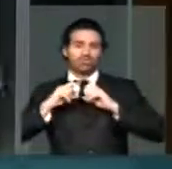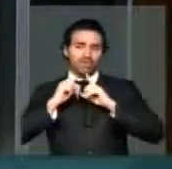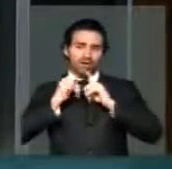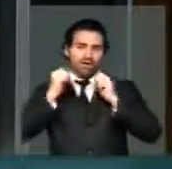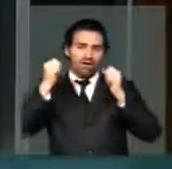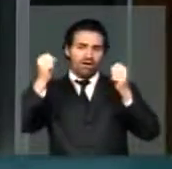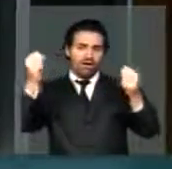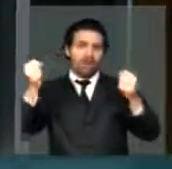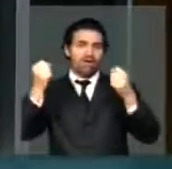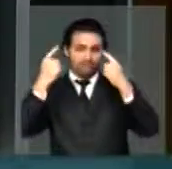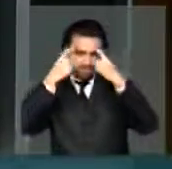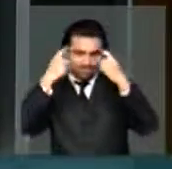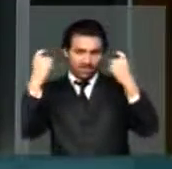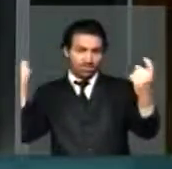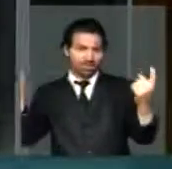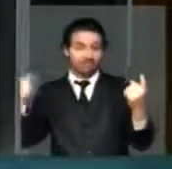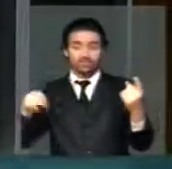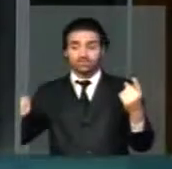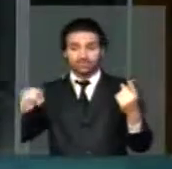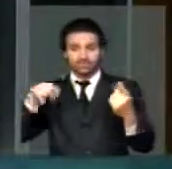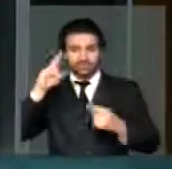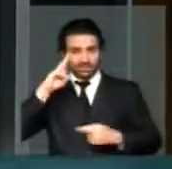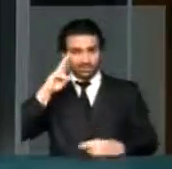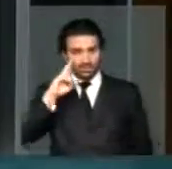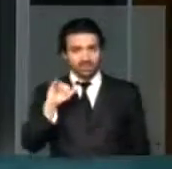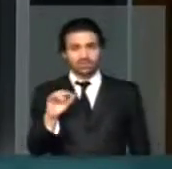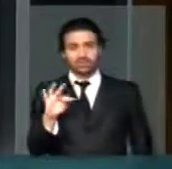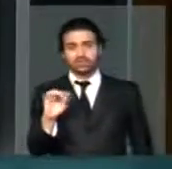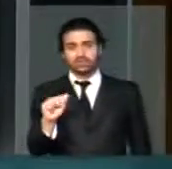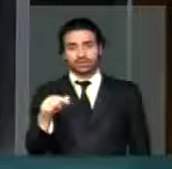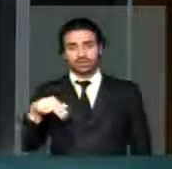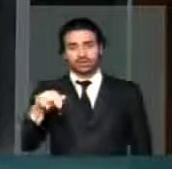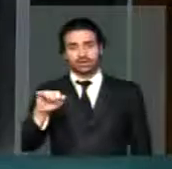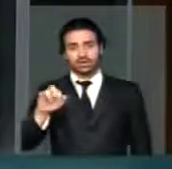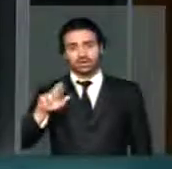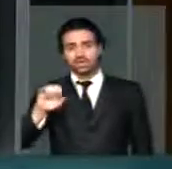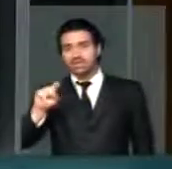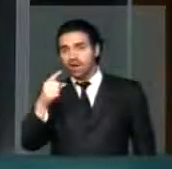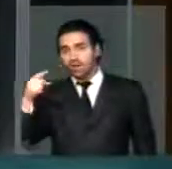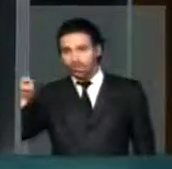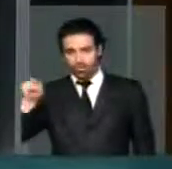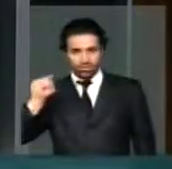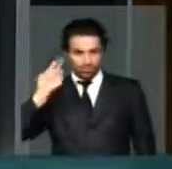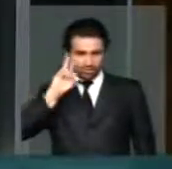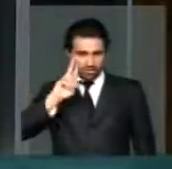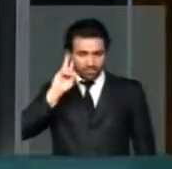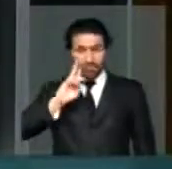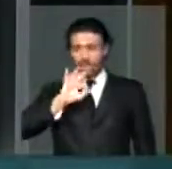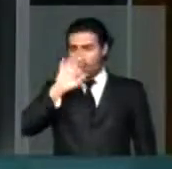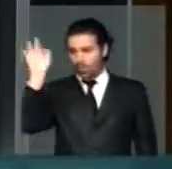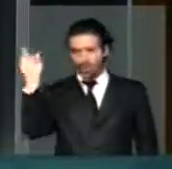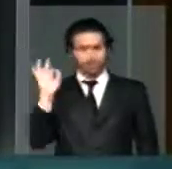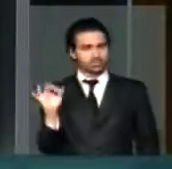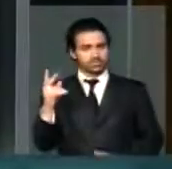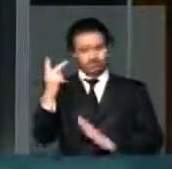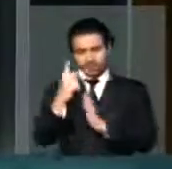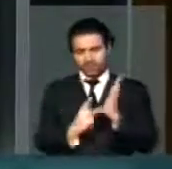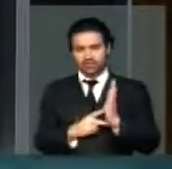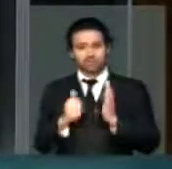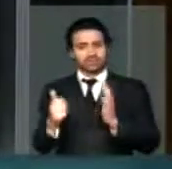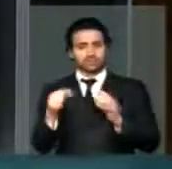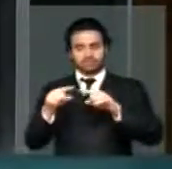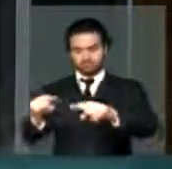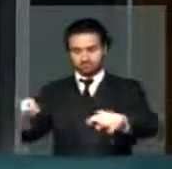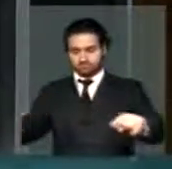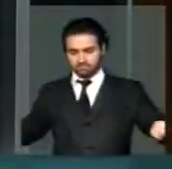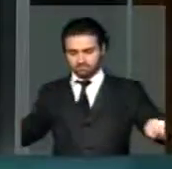em relação à comunidades que não lembra de taquer então é um grande projeto um grande estdio com